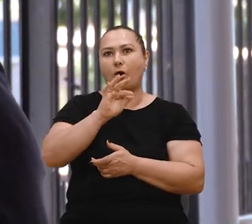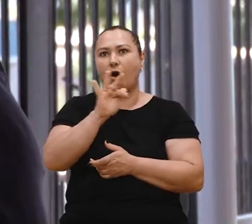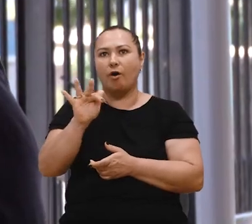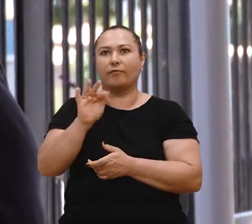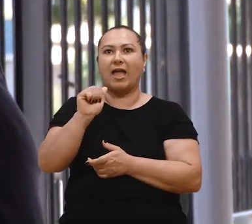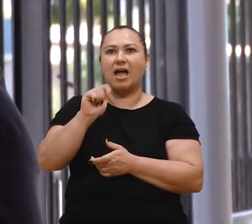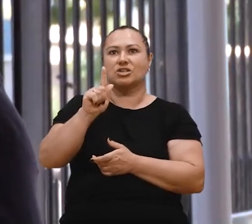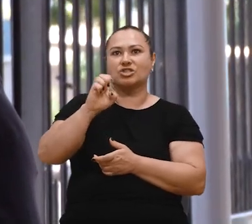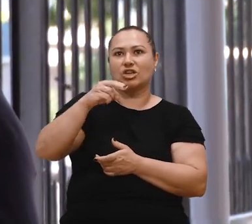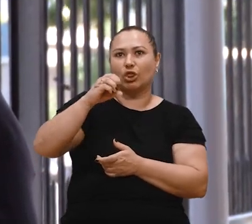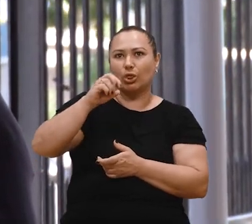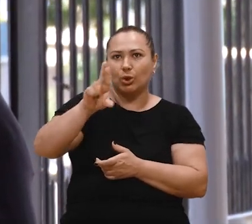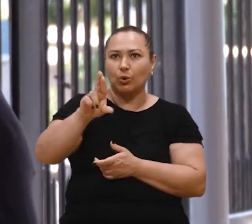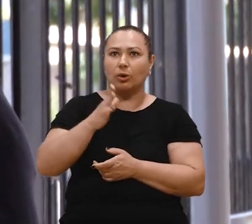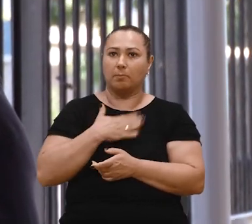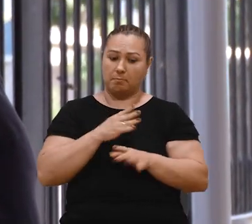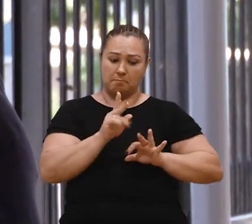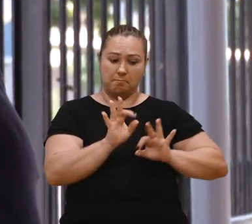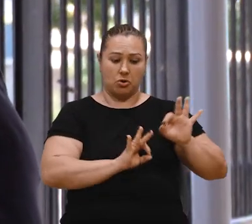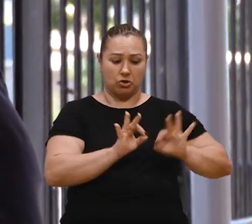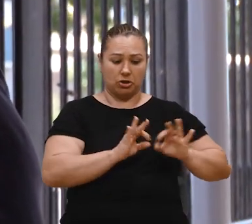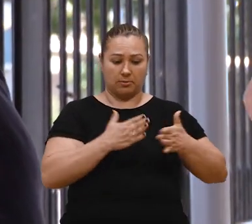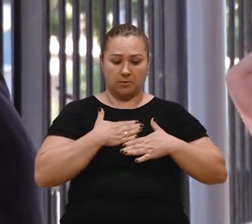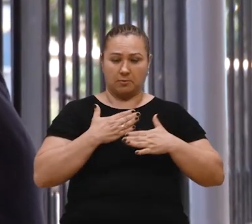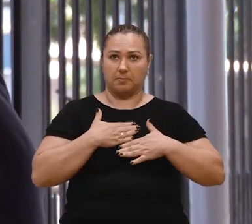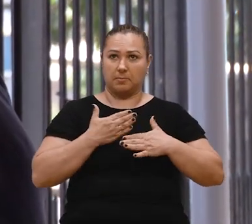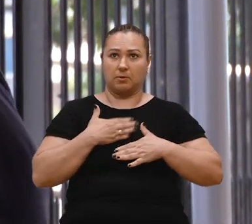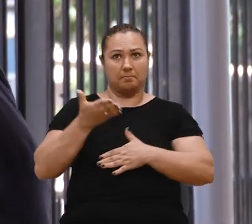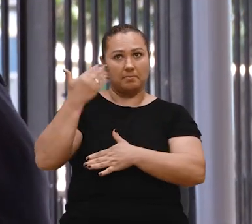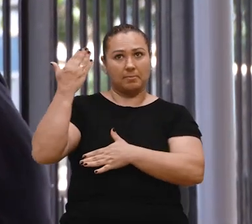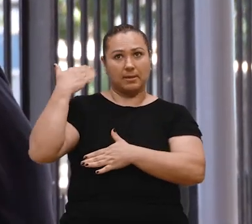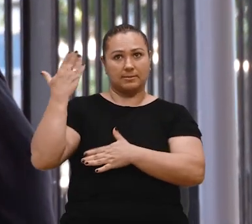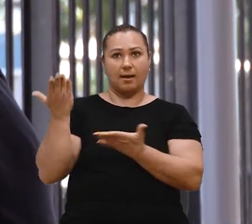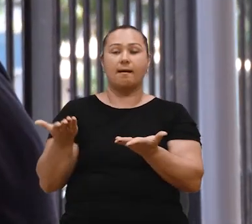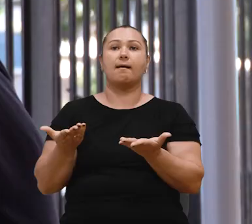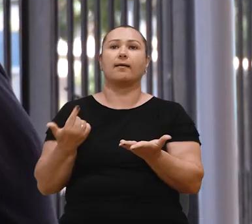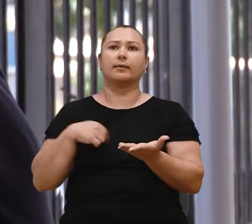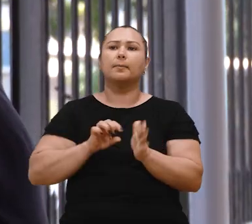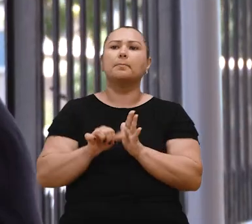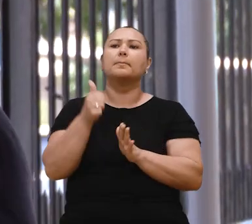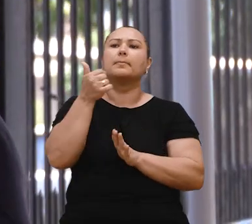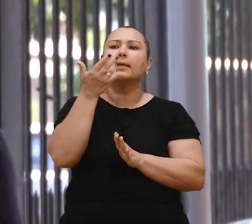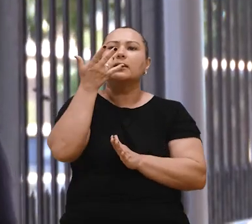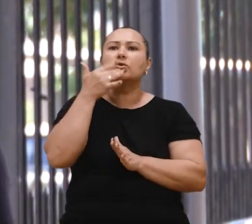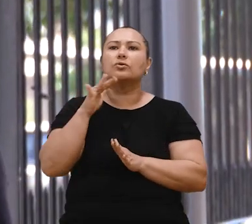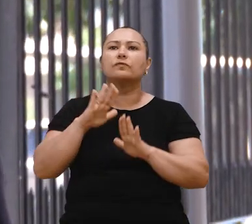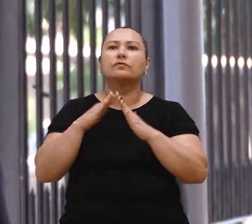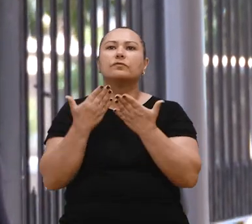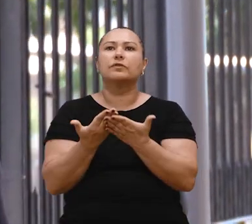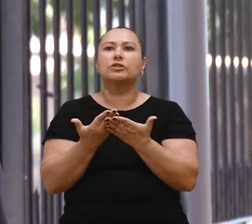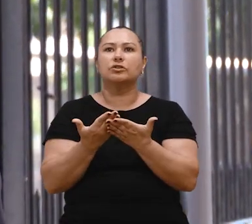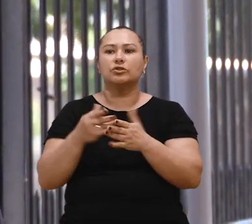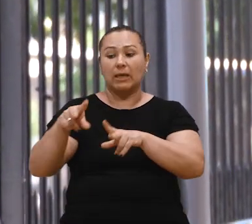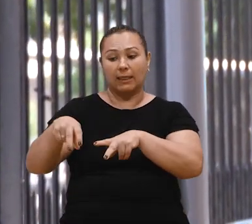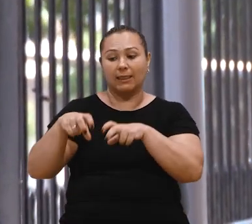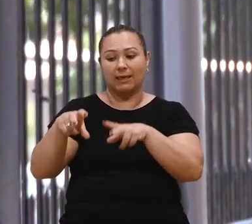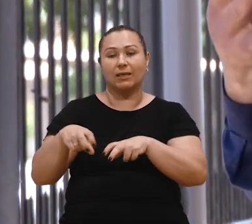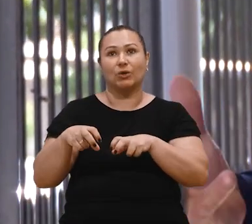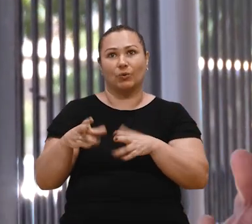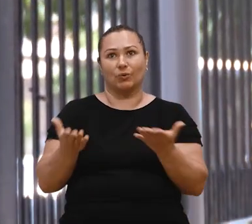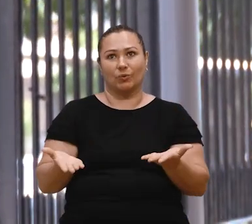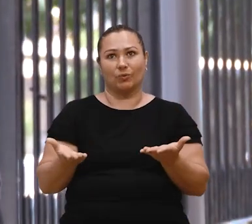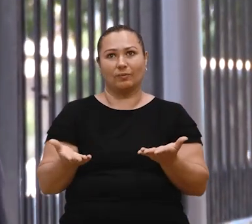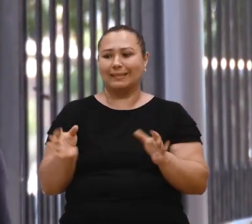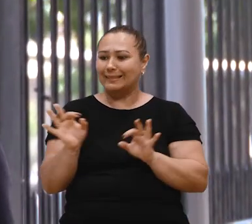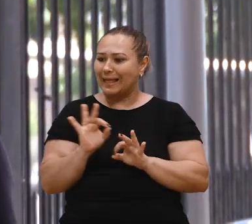dele. Então foi um projeto meu da legislação passada, né, de trazer a primeira escola infantil do